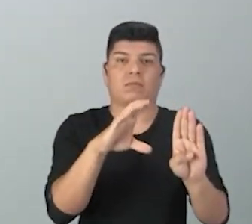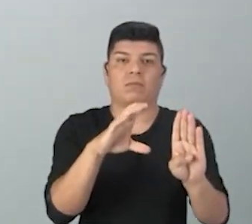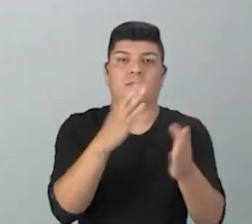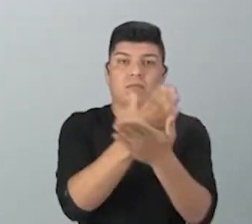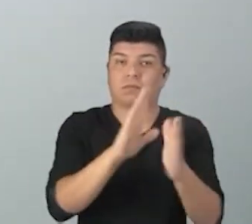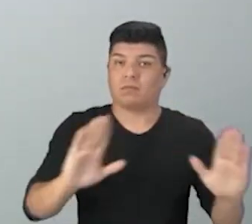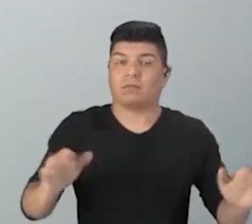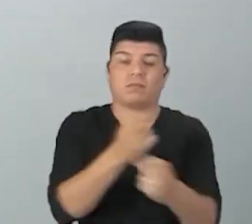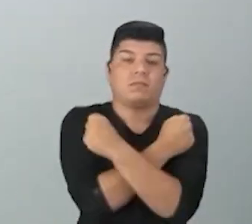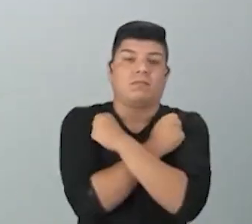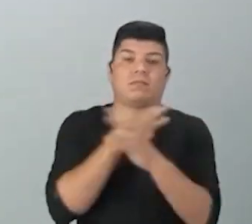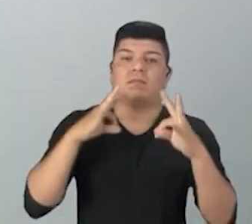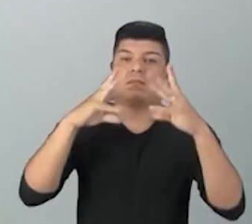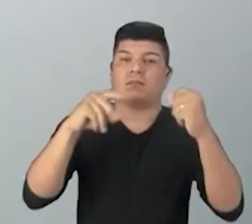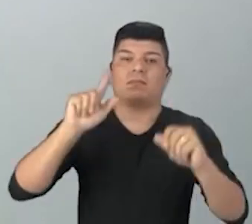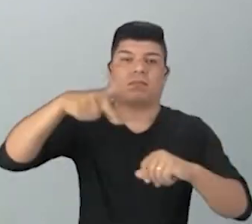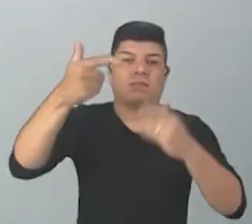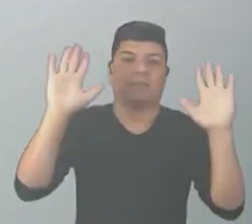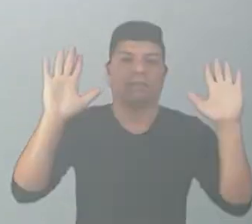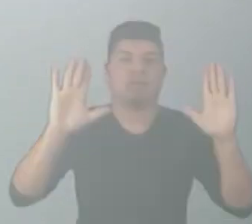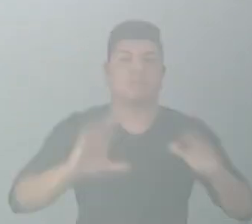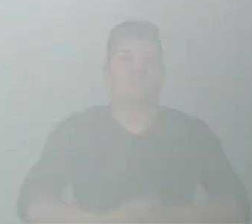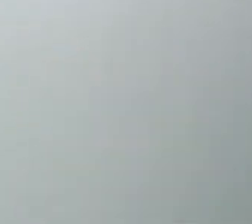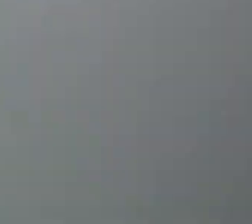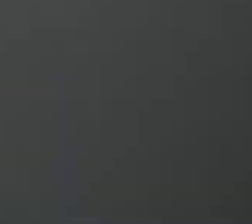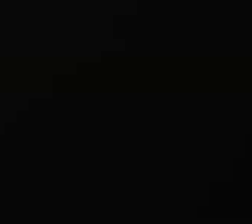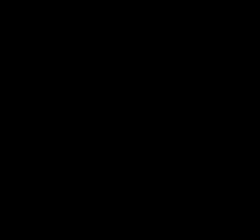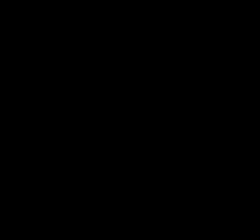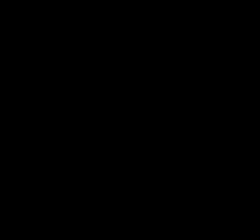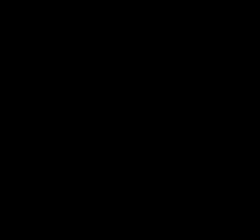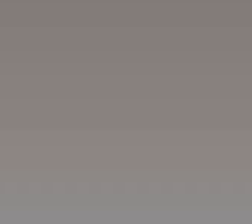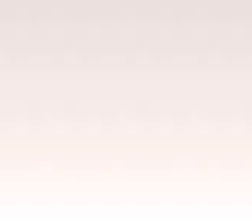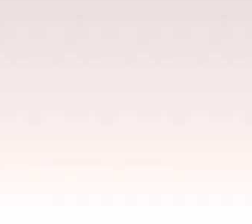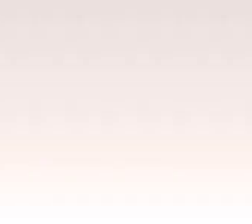pincel por aqui um abraço a todos e até a próxima